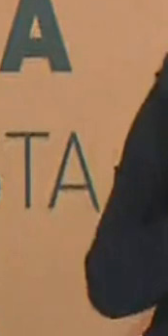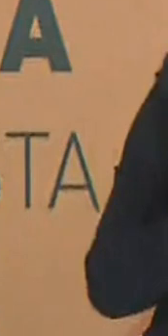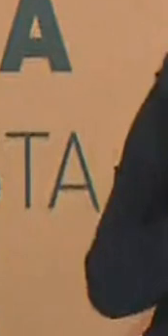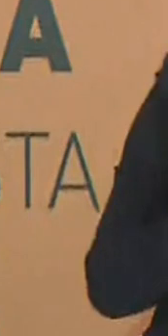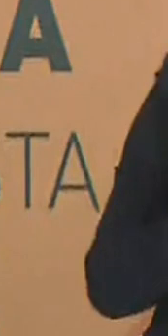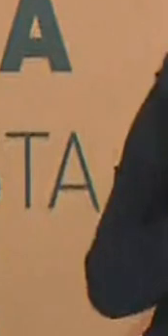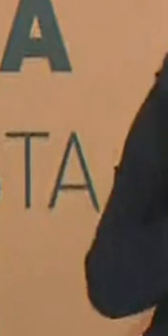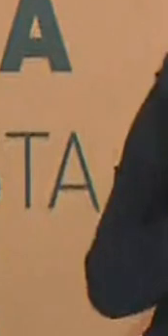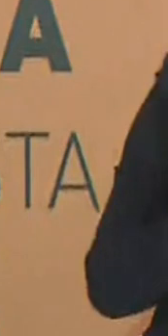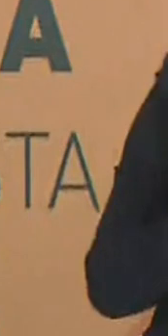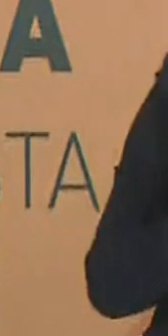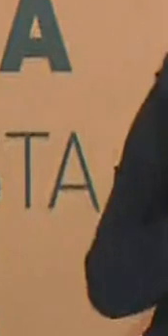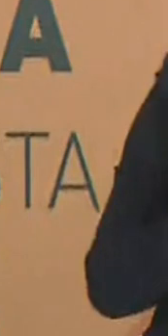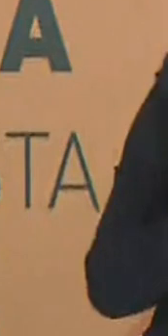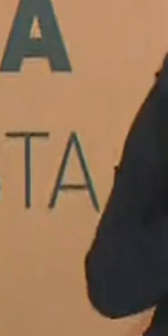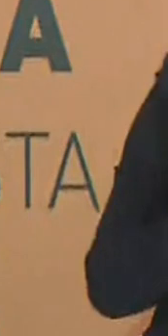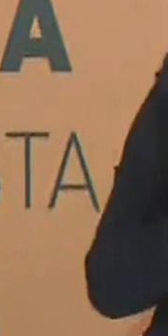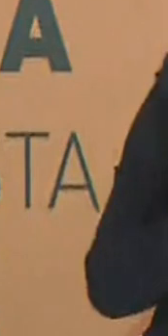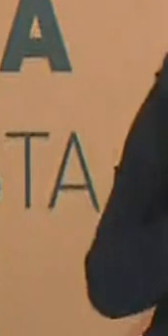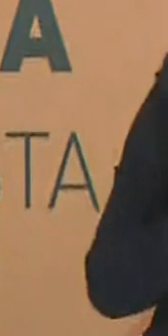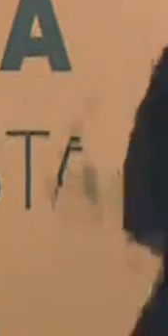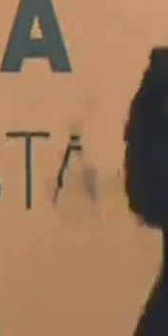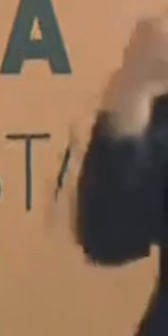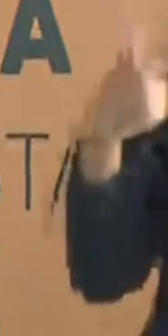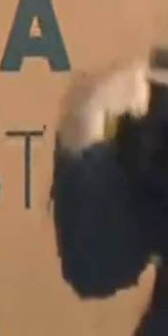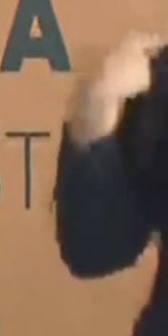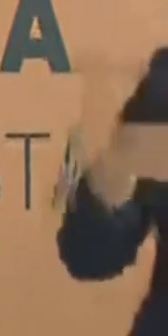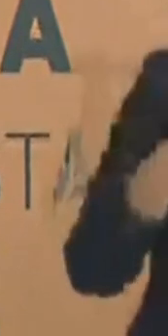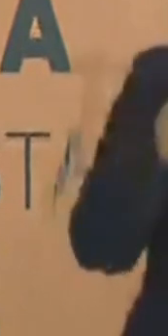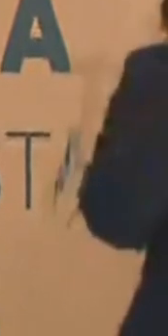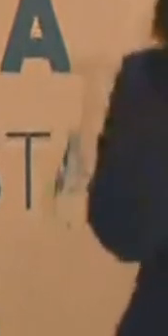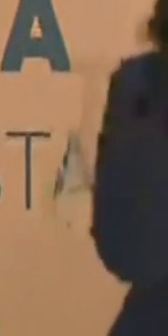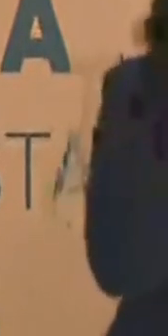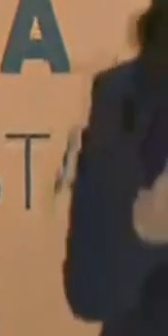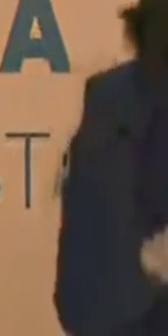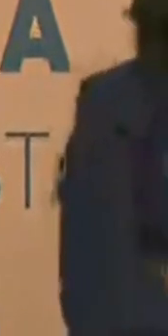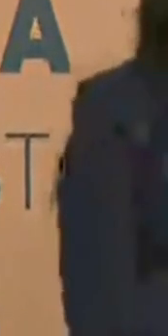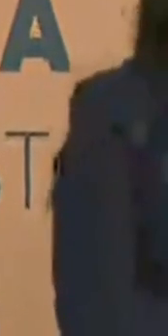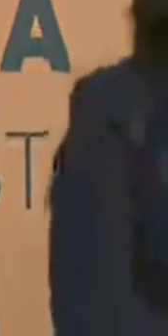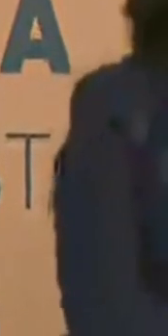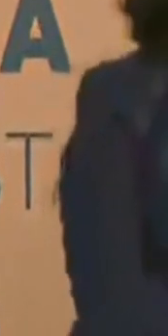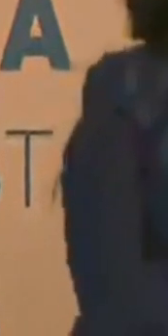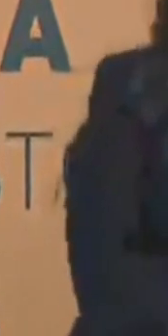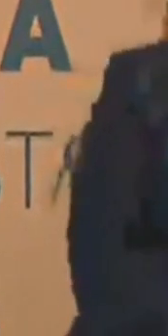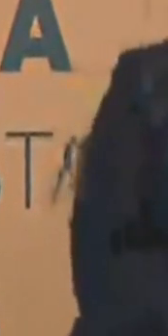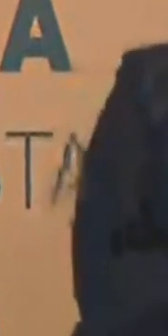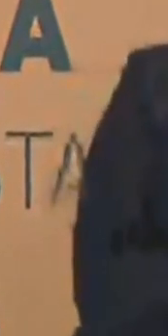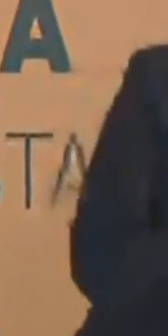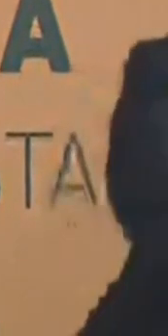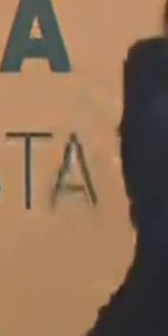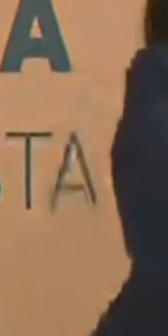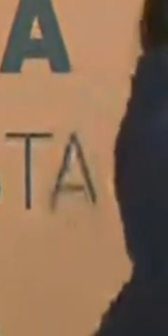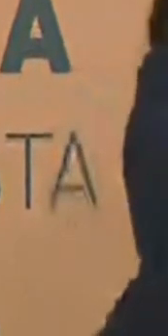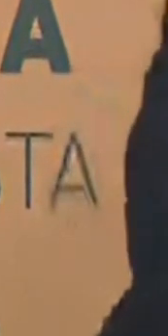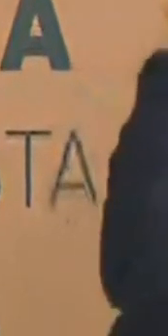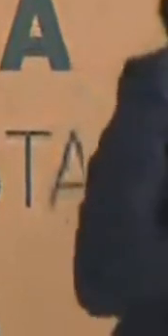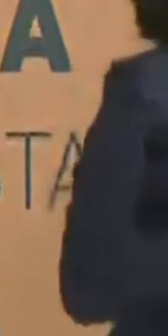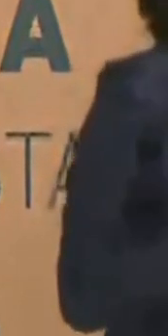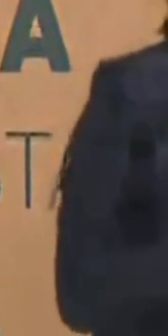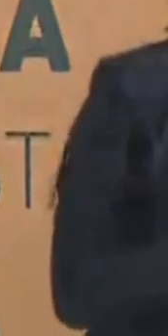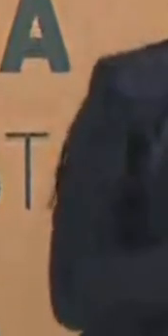na segunda e na próxima geração bons frutos. Te chamo de garoto porque você é muito mais novo do que